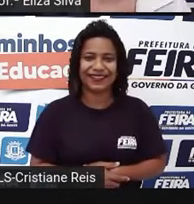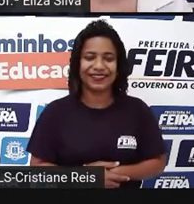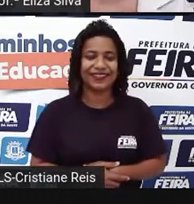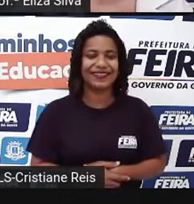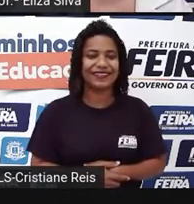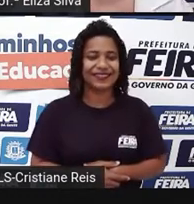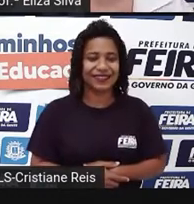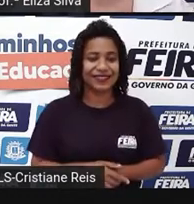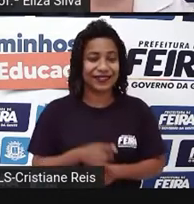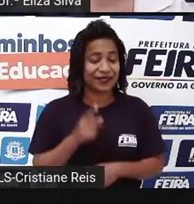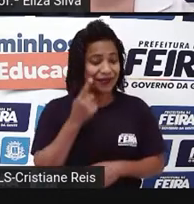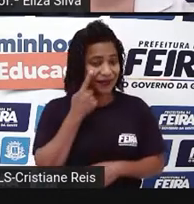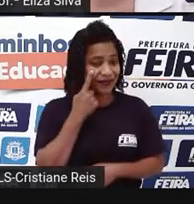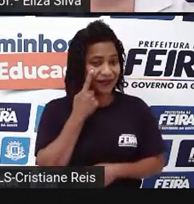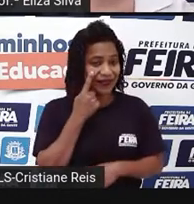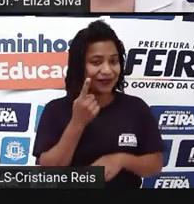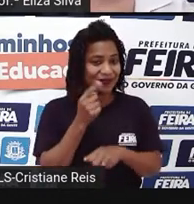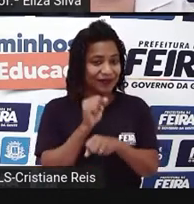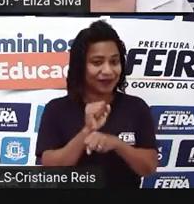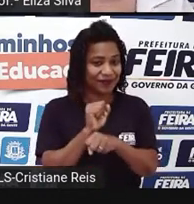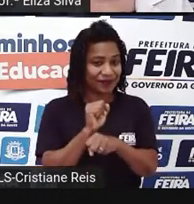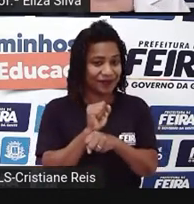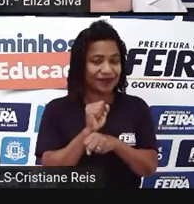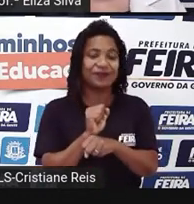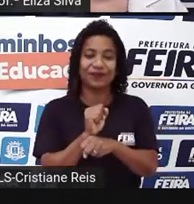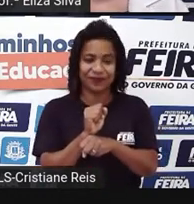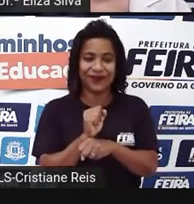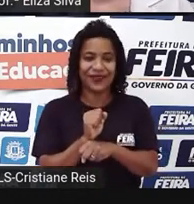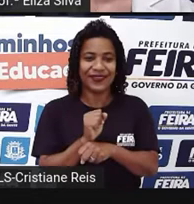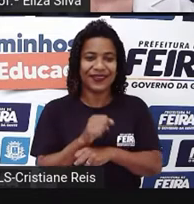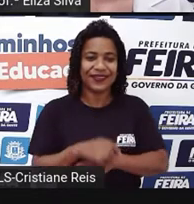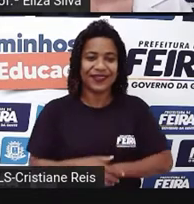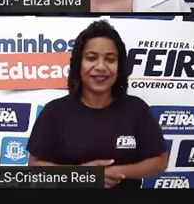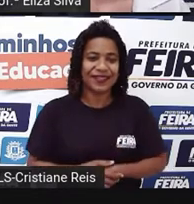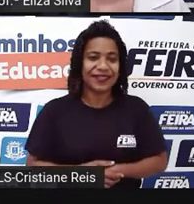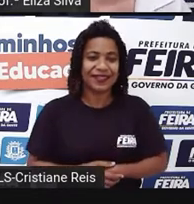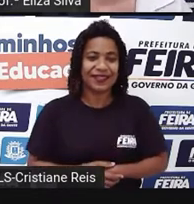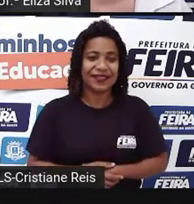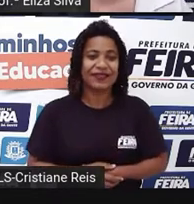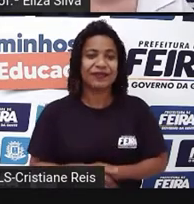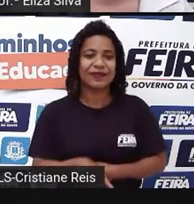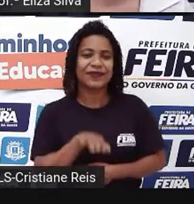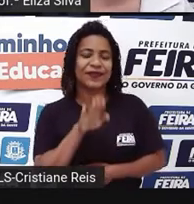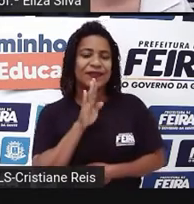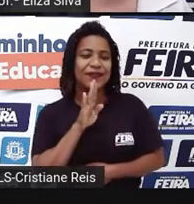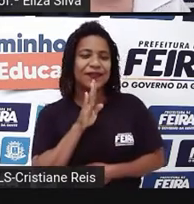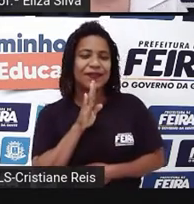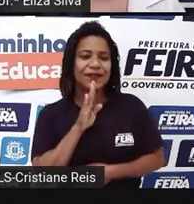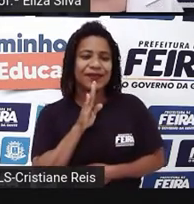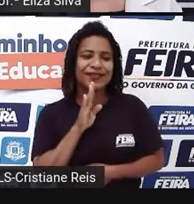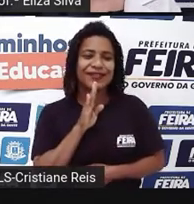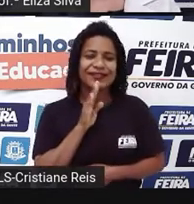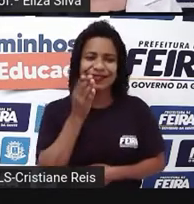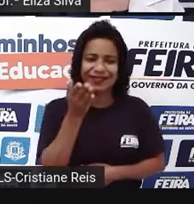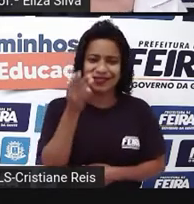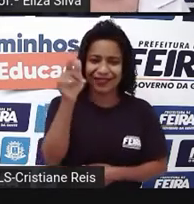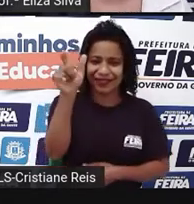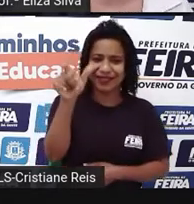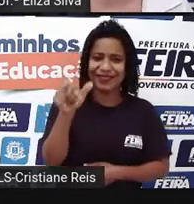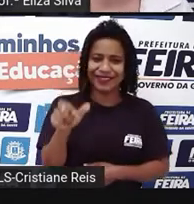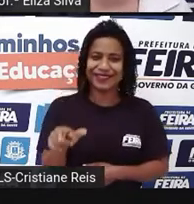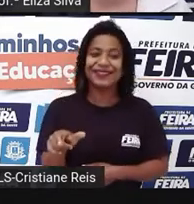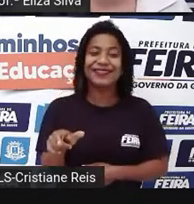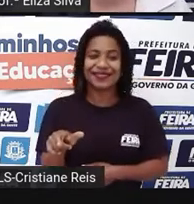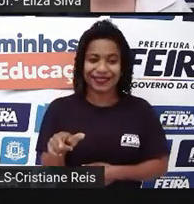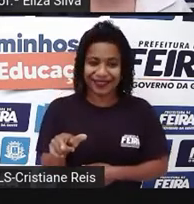Just a moment, please. Ok. É claro que você já conhece, né, o personagem que eu espelho aqui na